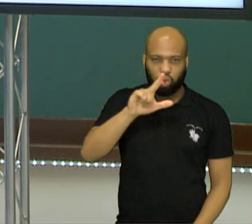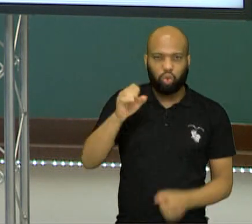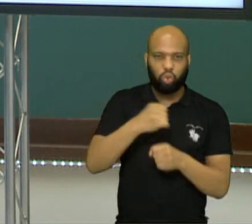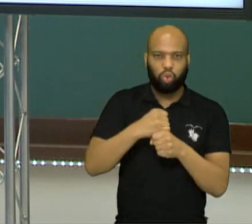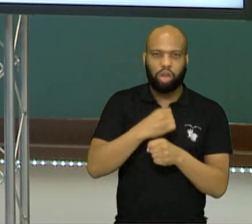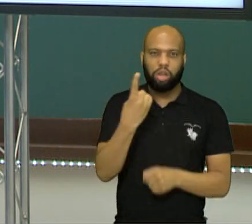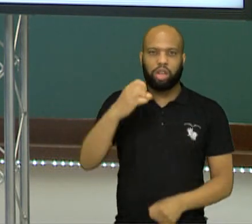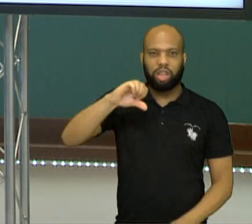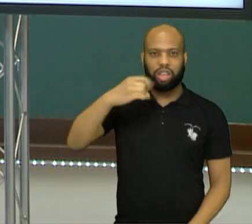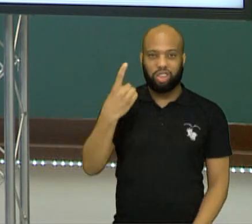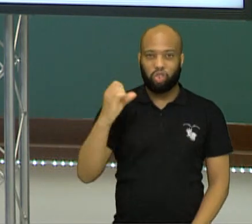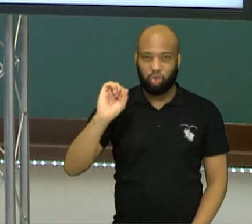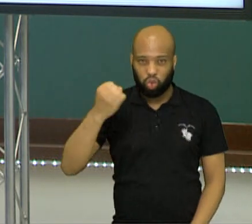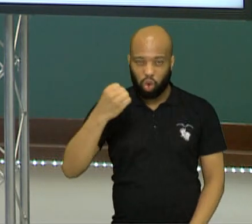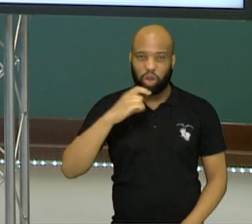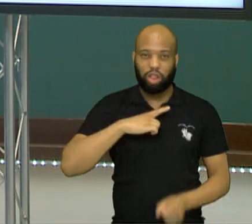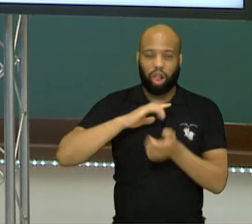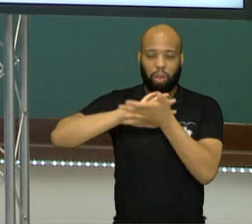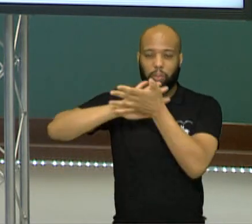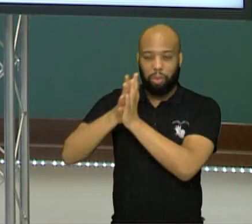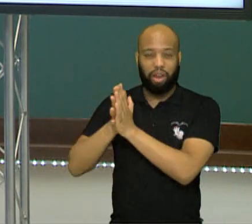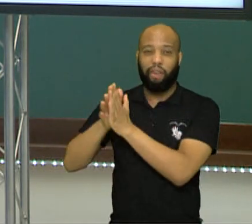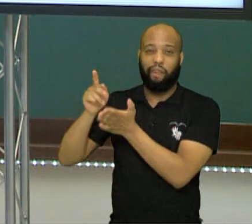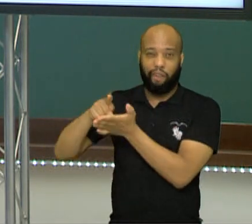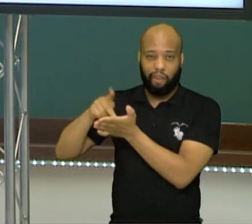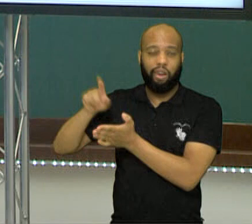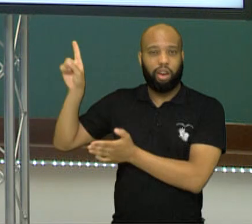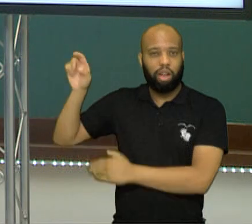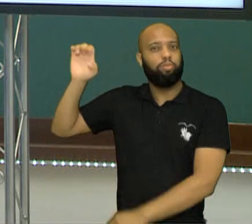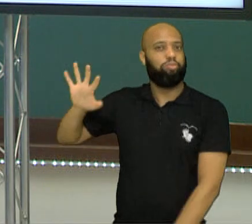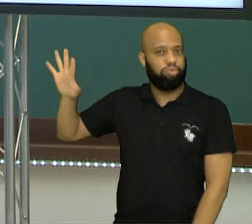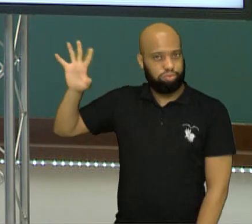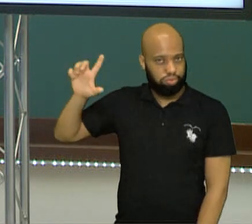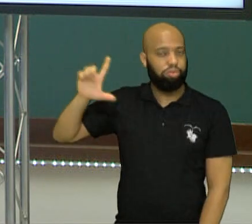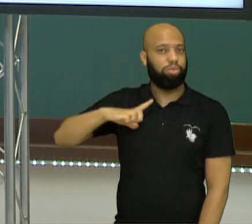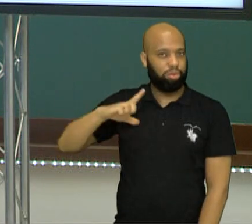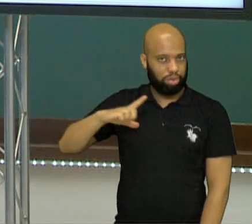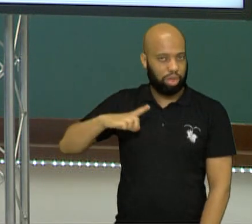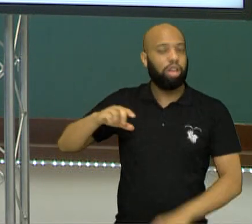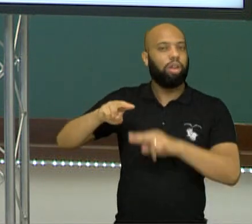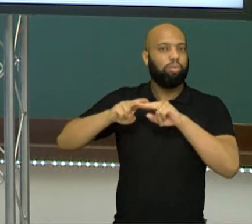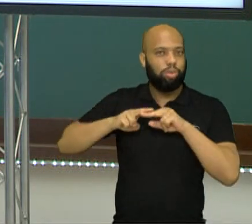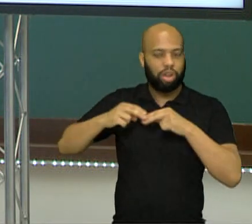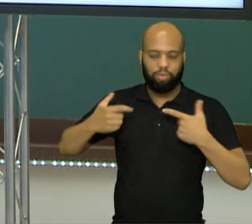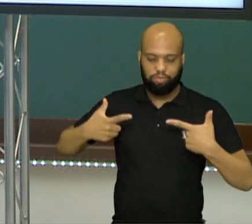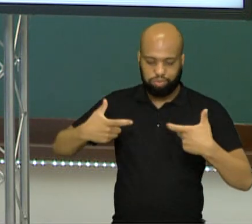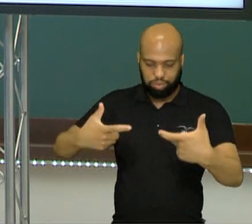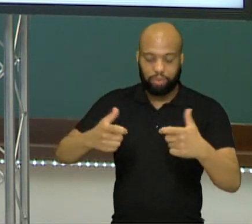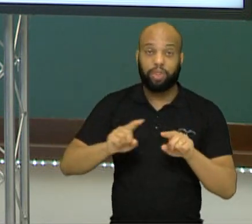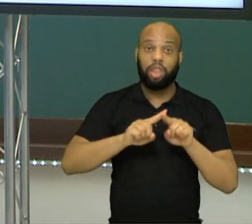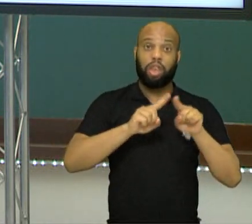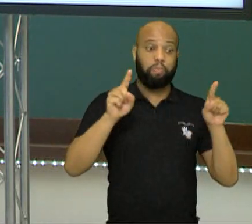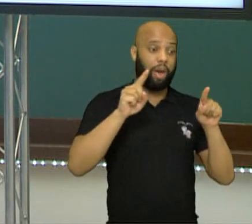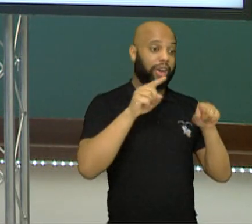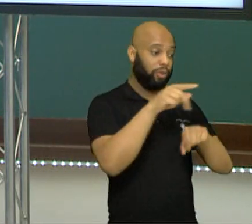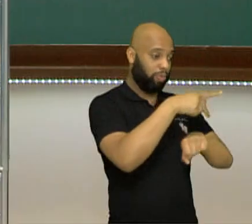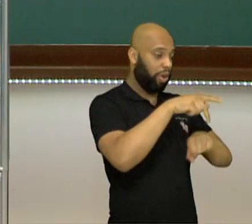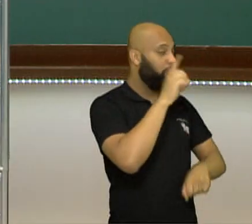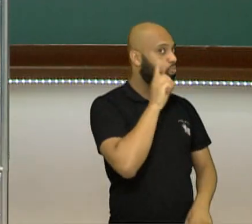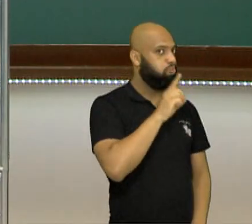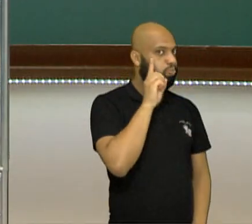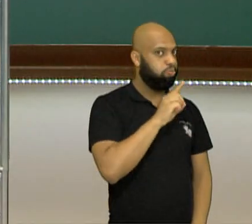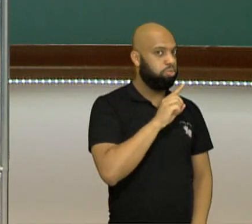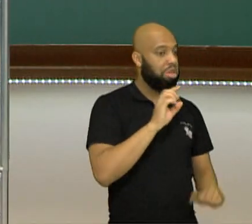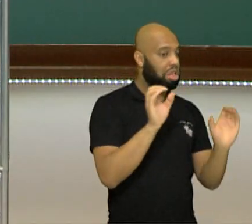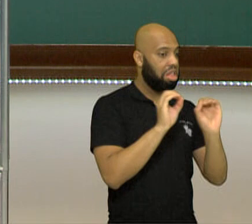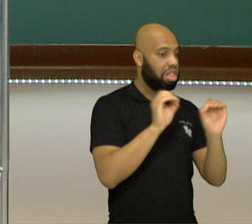de destruição total na Europa, muito atingida pela guerra. Já os Estados Unidos não teve